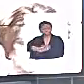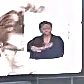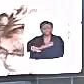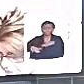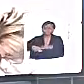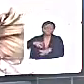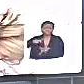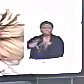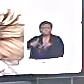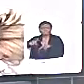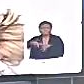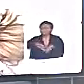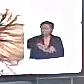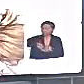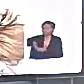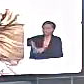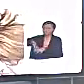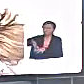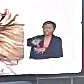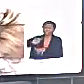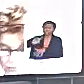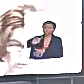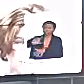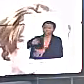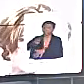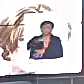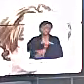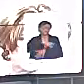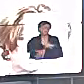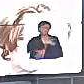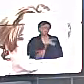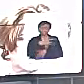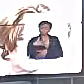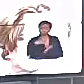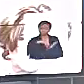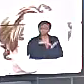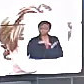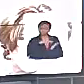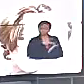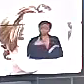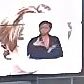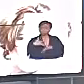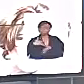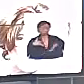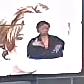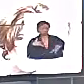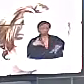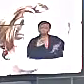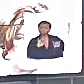isolado Secretaria de Saúde isol quando nós trabalhávamos